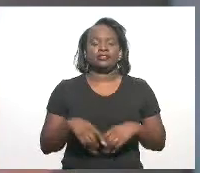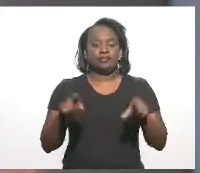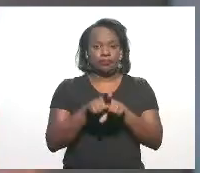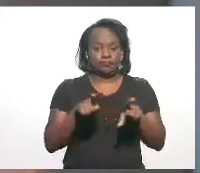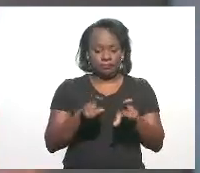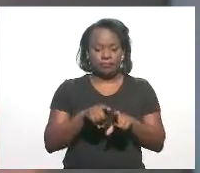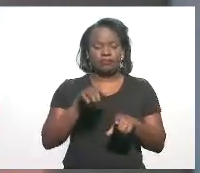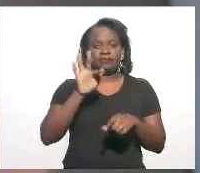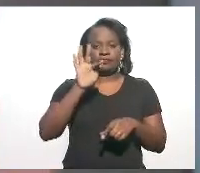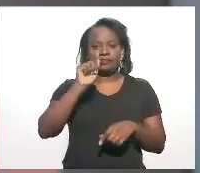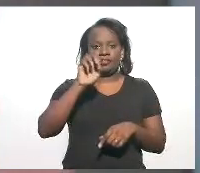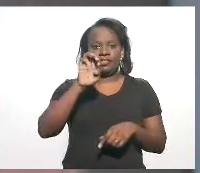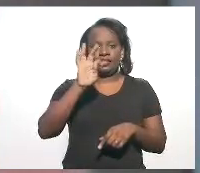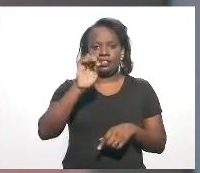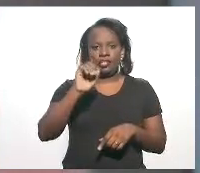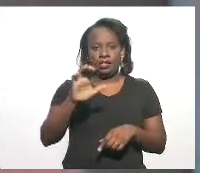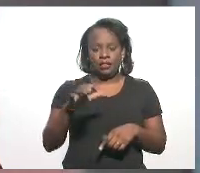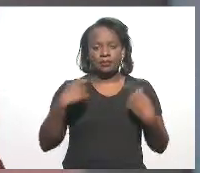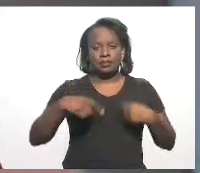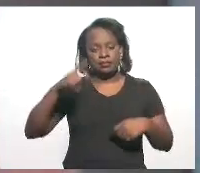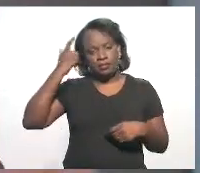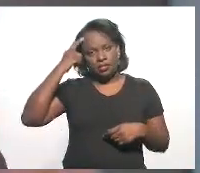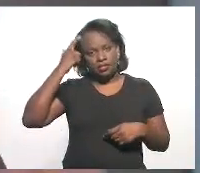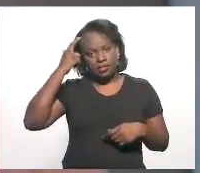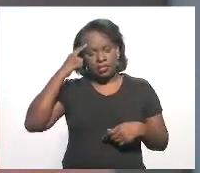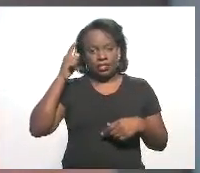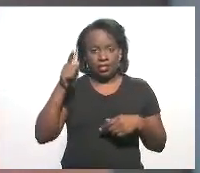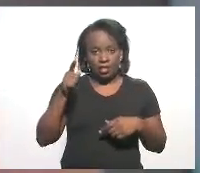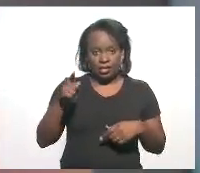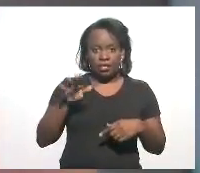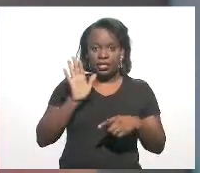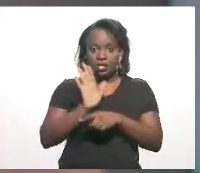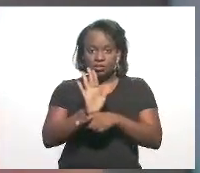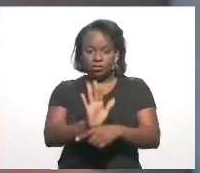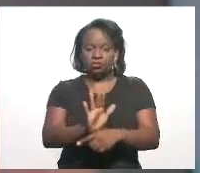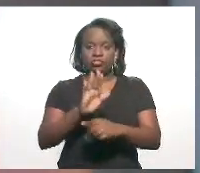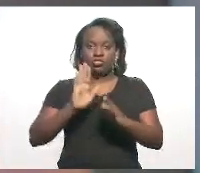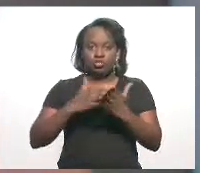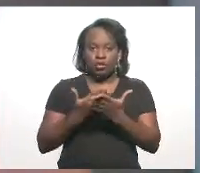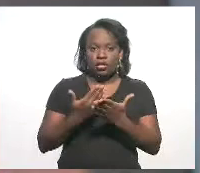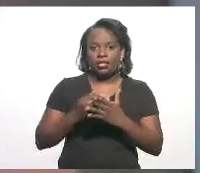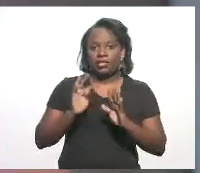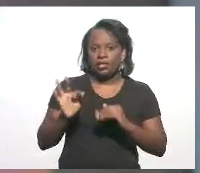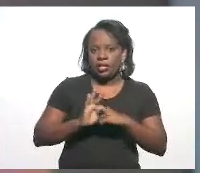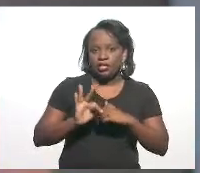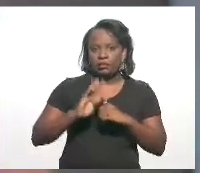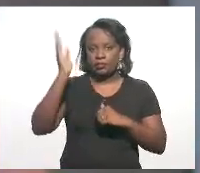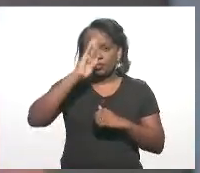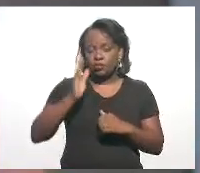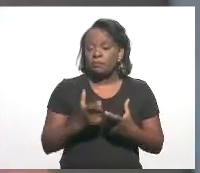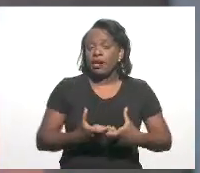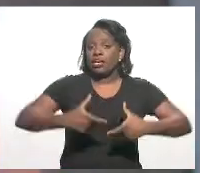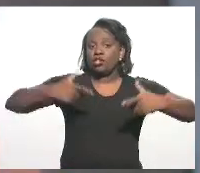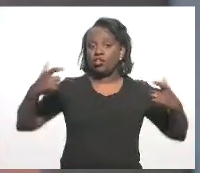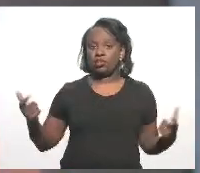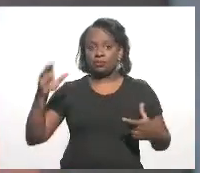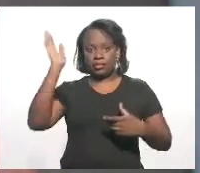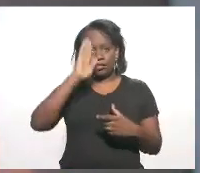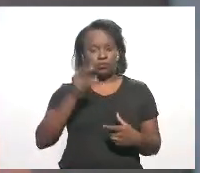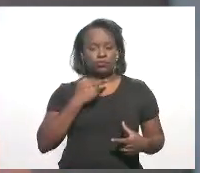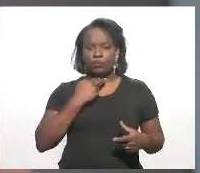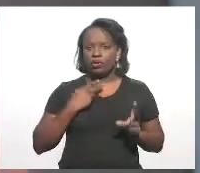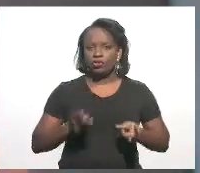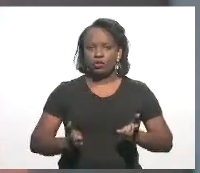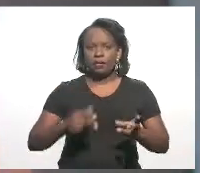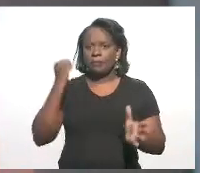para a FAETEC. A gente tem que pensar essa Fundação de Amparo à Escola Técnica do Brasil, uma das maiores do Brasil, ela não pode continuar